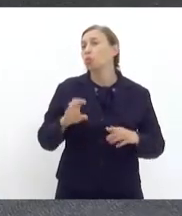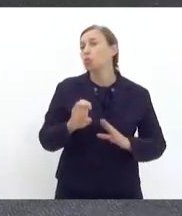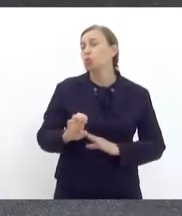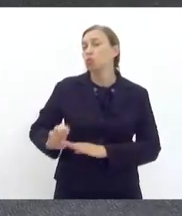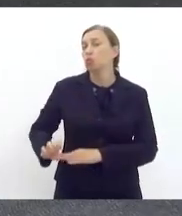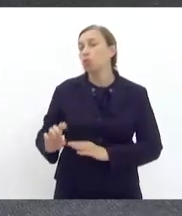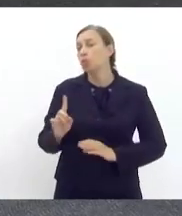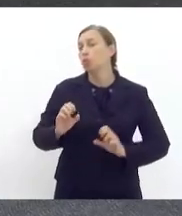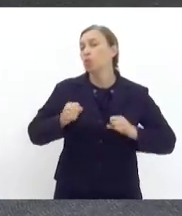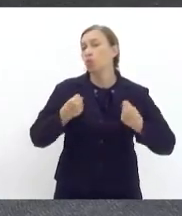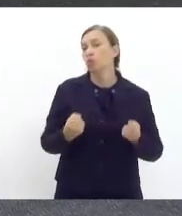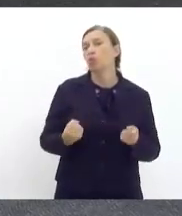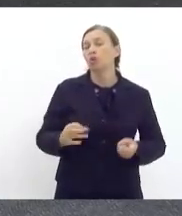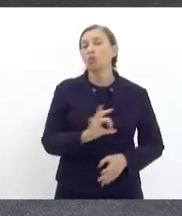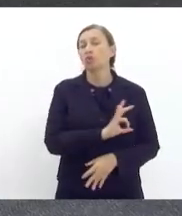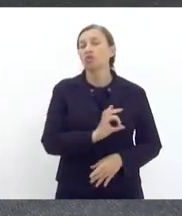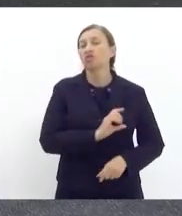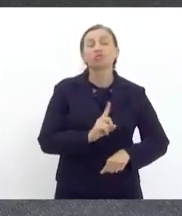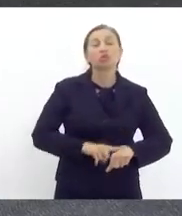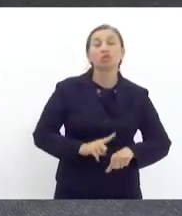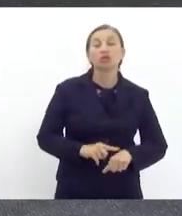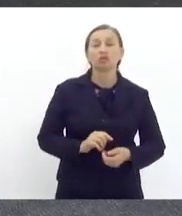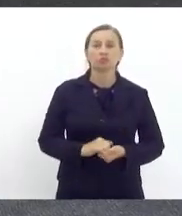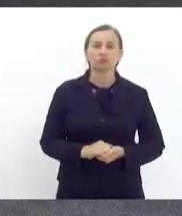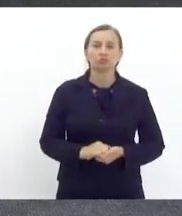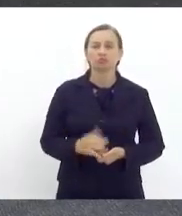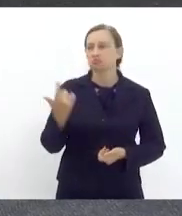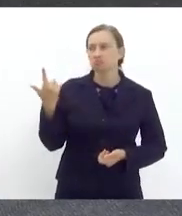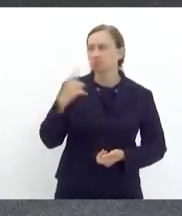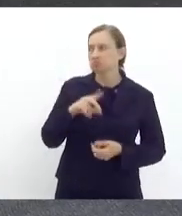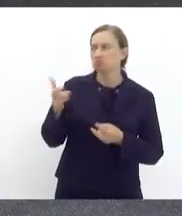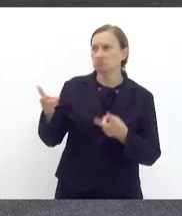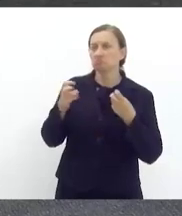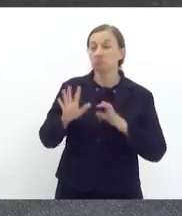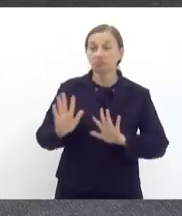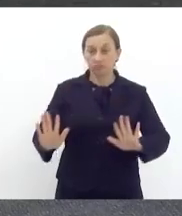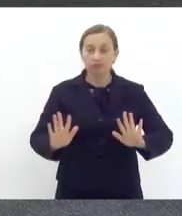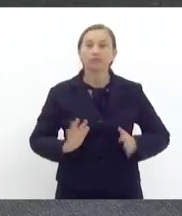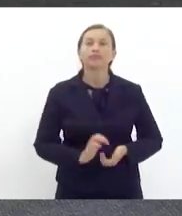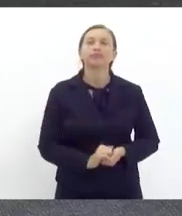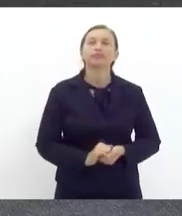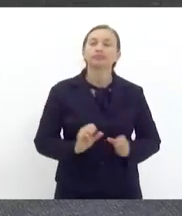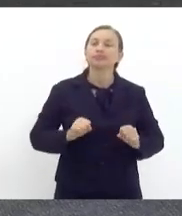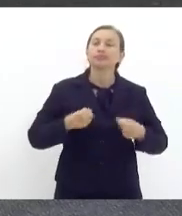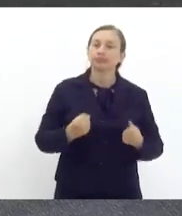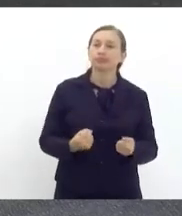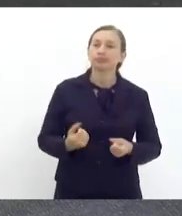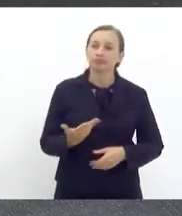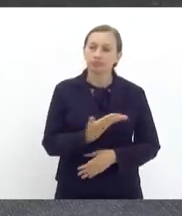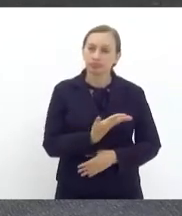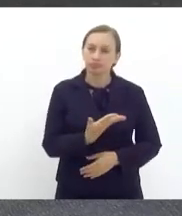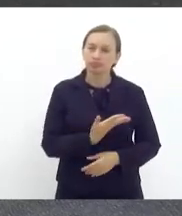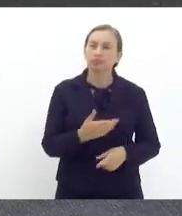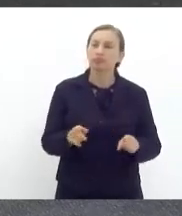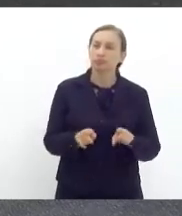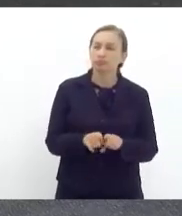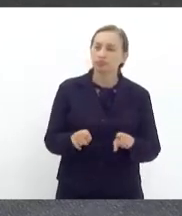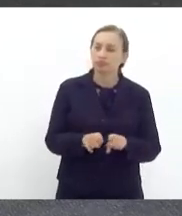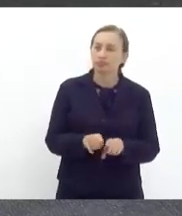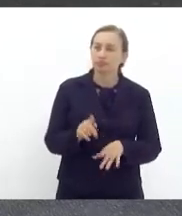defendeu a polícia nesse processo não consegui perceber mas agora eu reforço o o nosso companheiro também professor